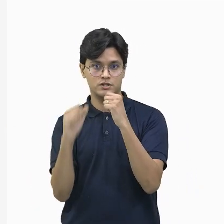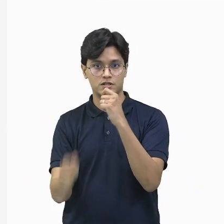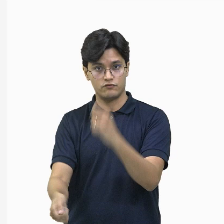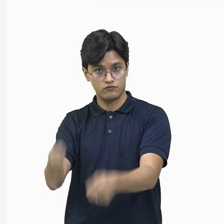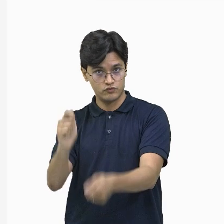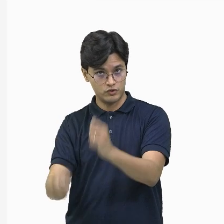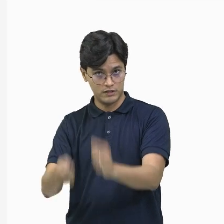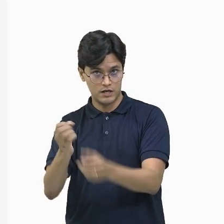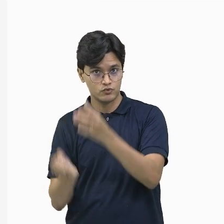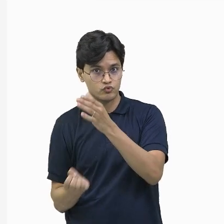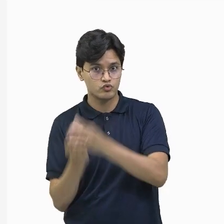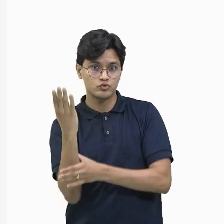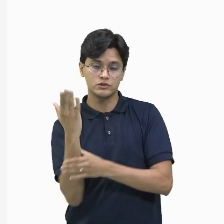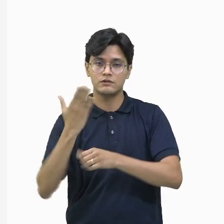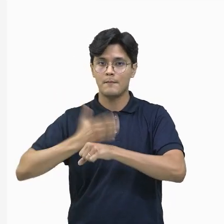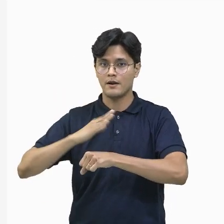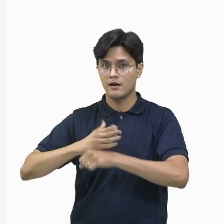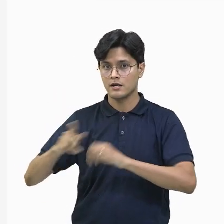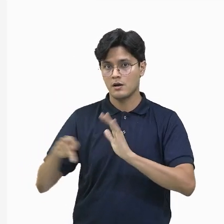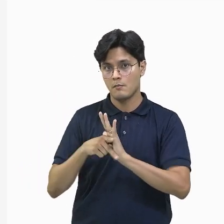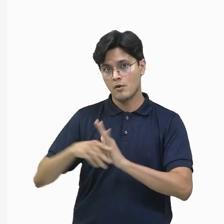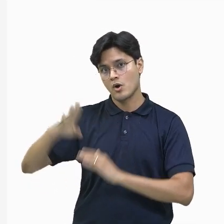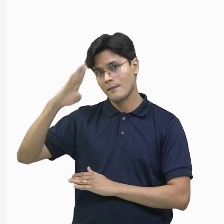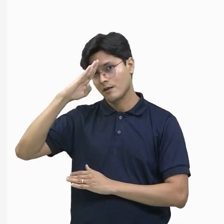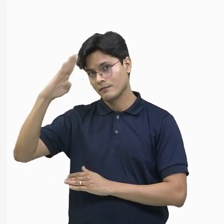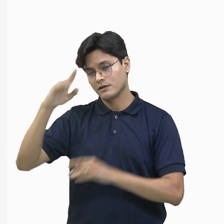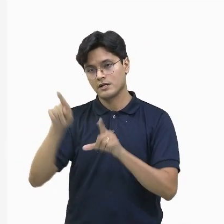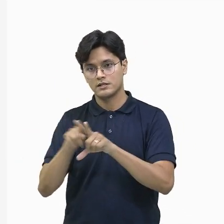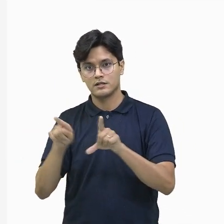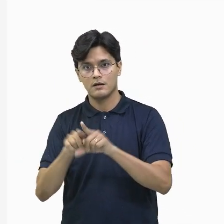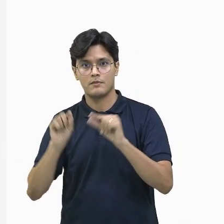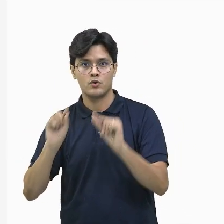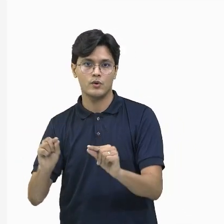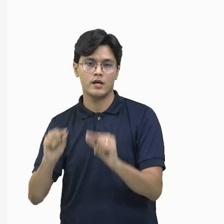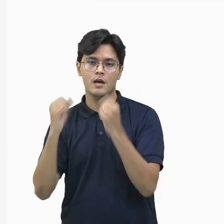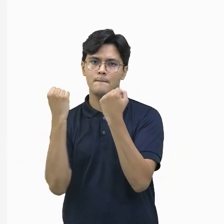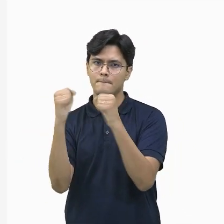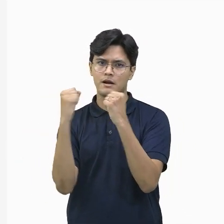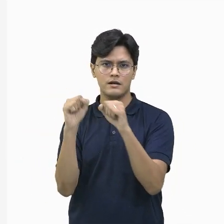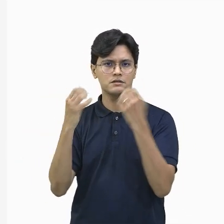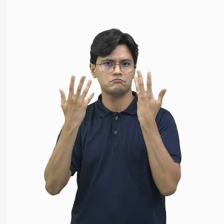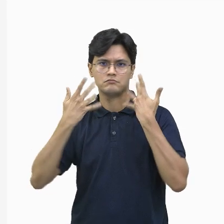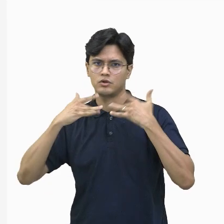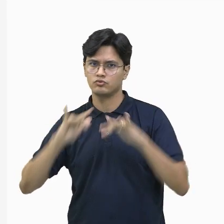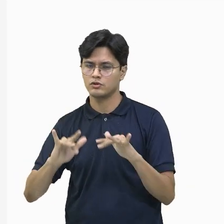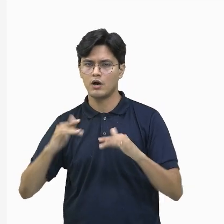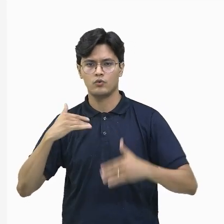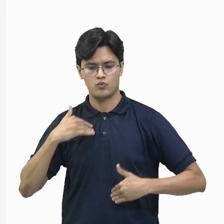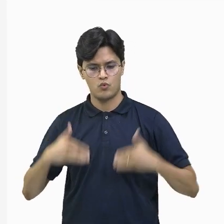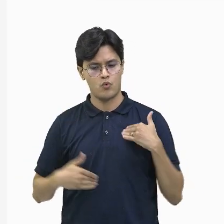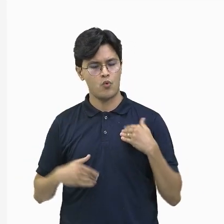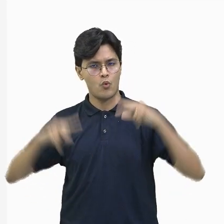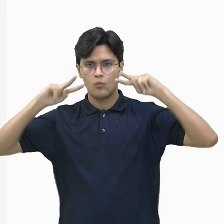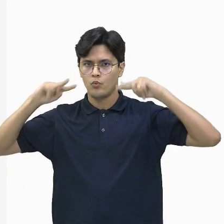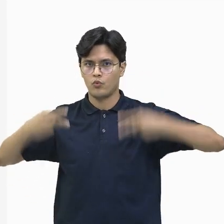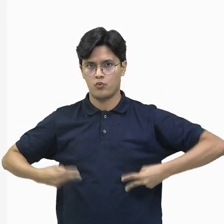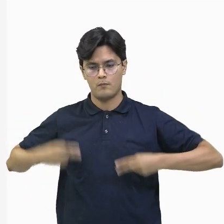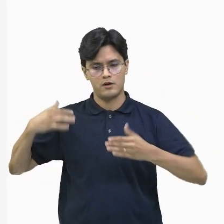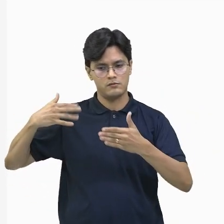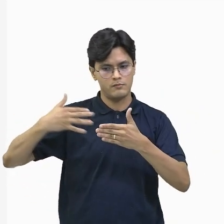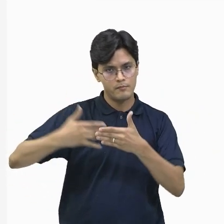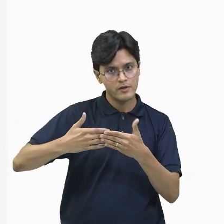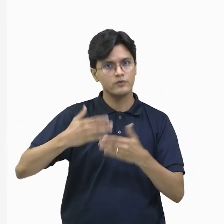nos treinamentos militares e nos exercícios naturais realizados pelo ser humano ao longo da